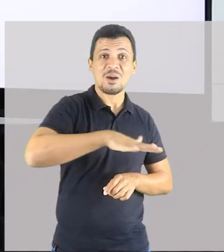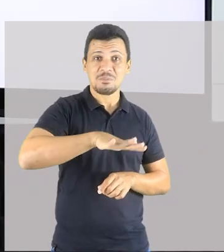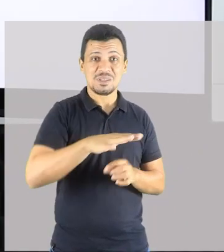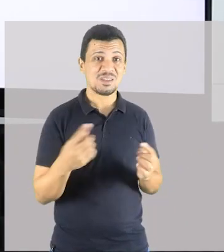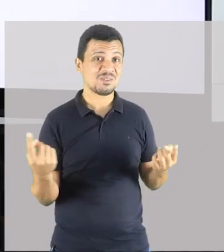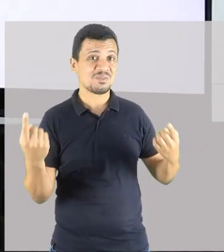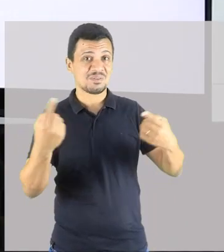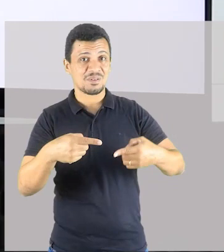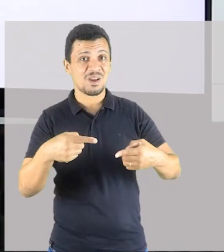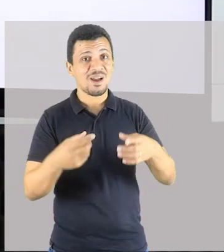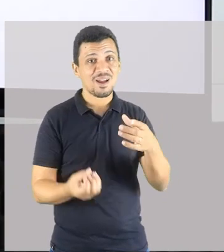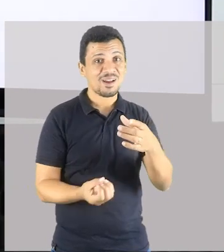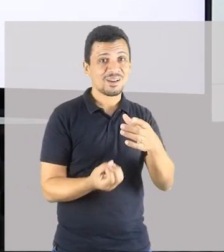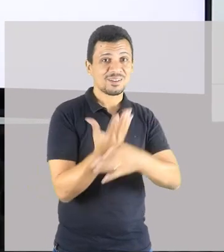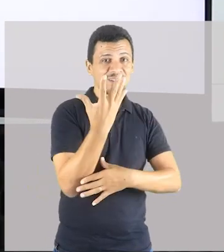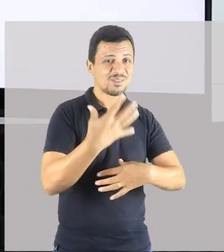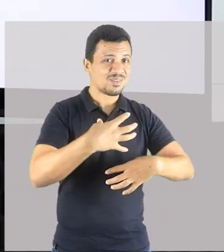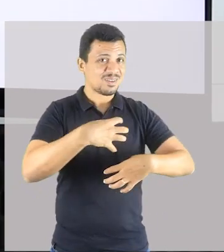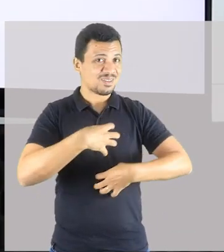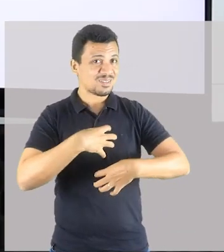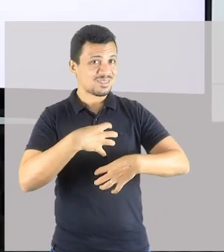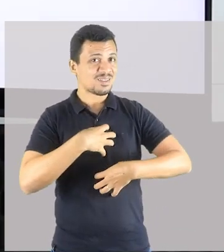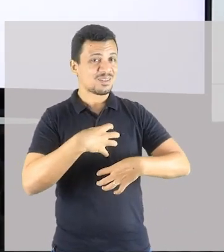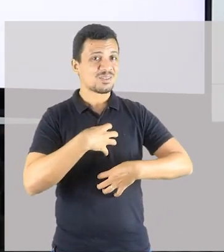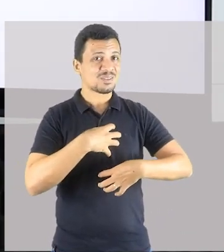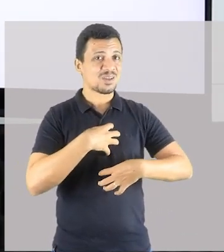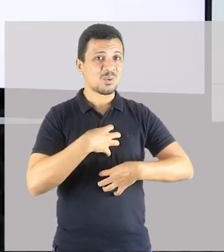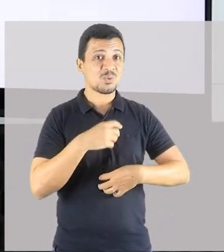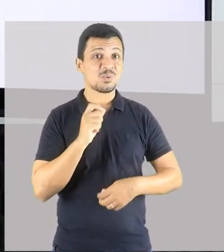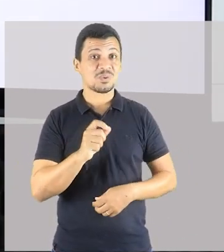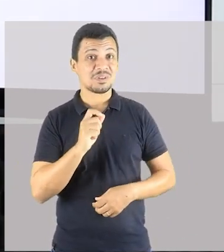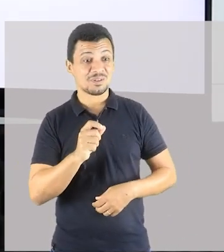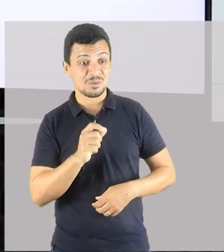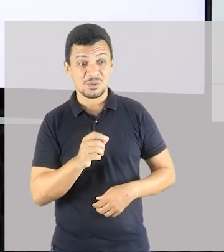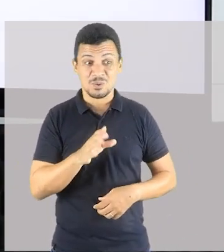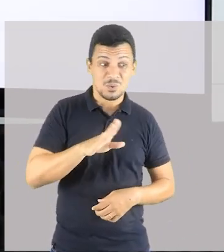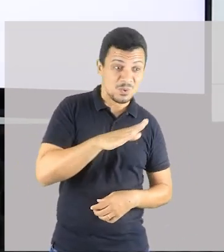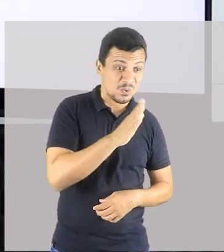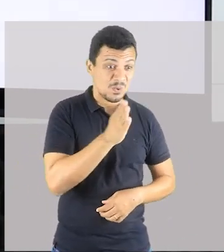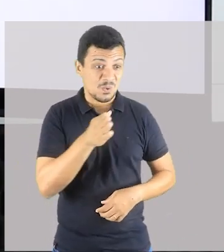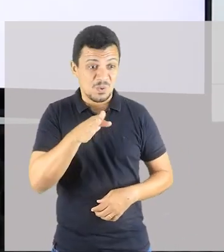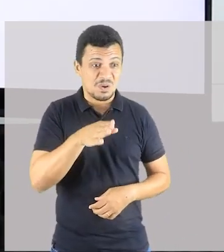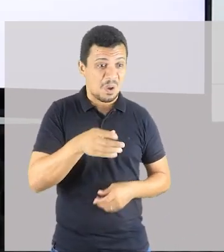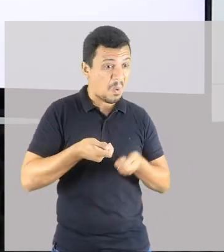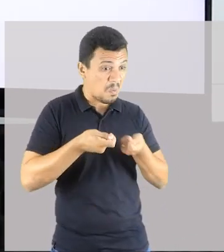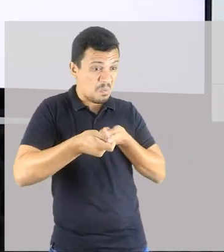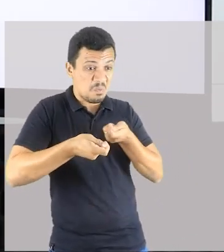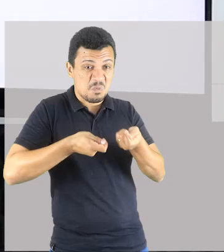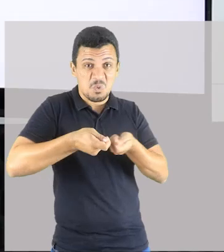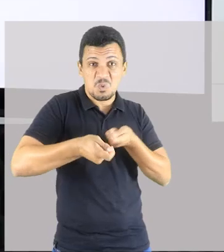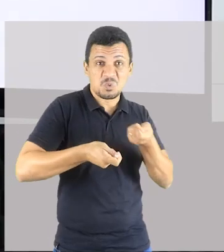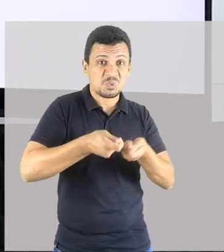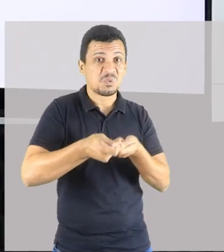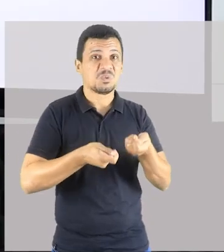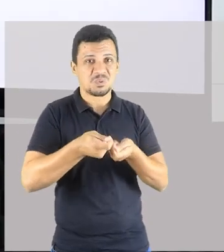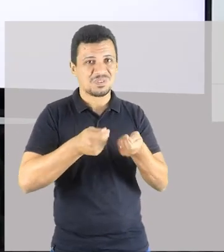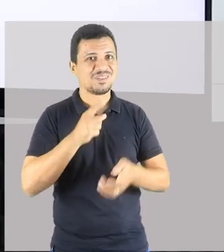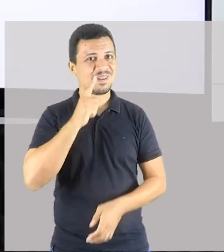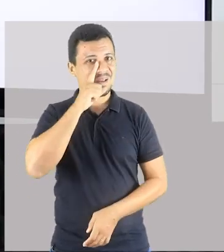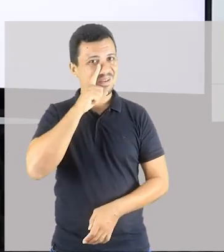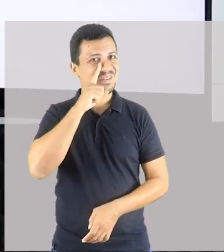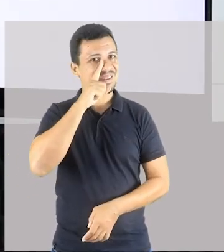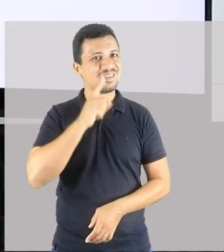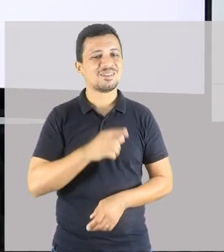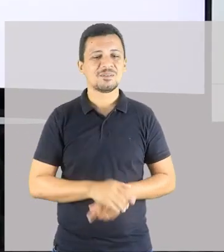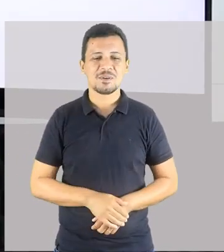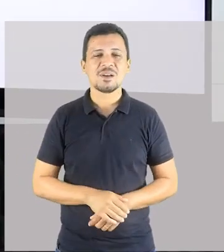desafiador, criando uma sensação de vertigem com o máximo de controle dos riscos. Elas